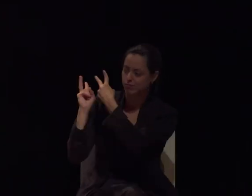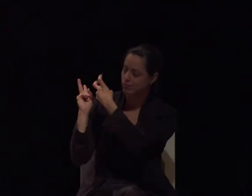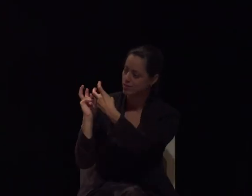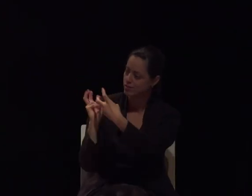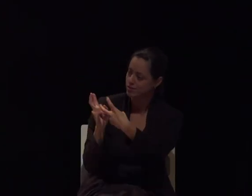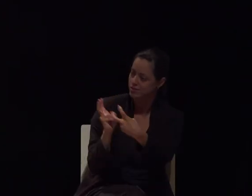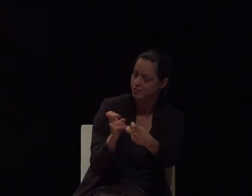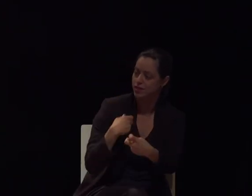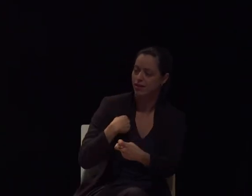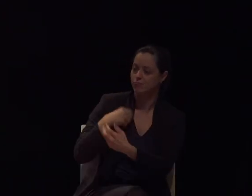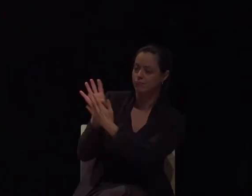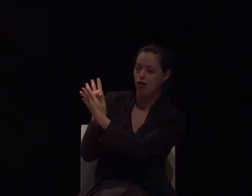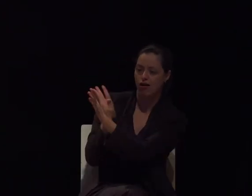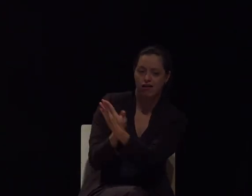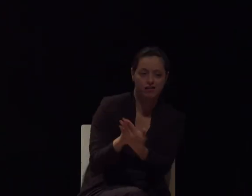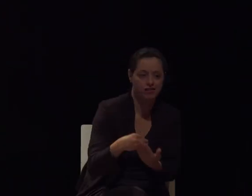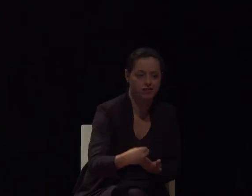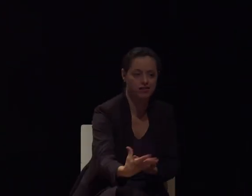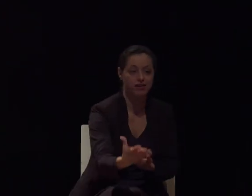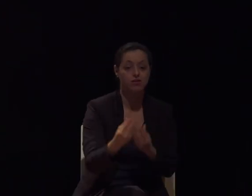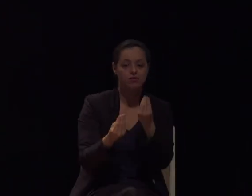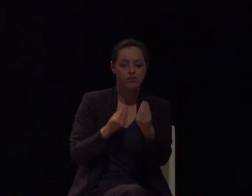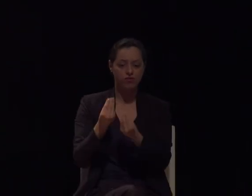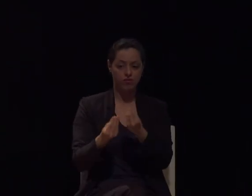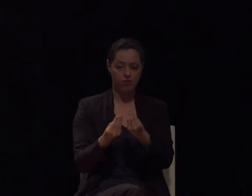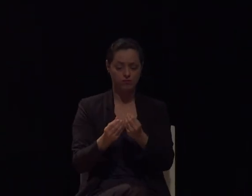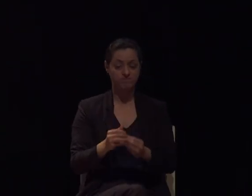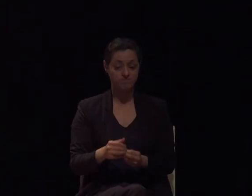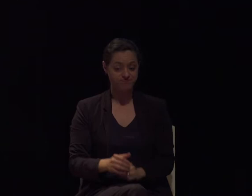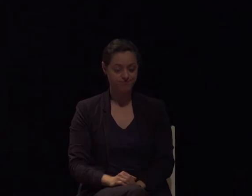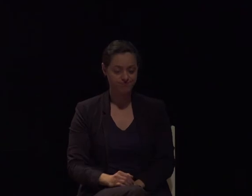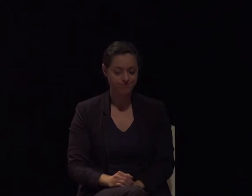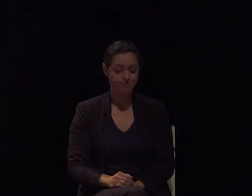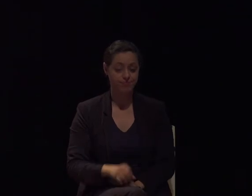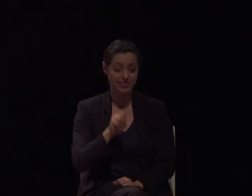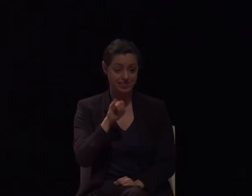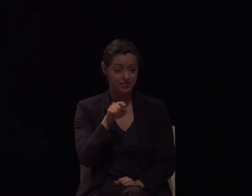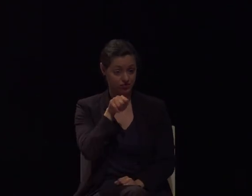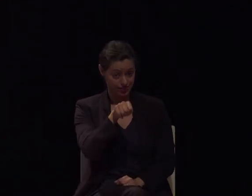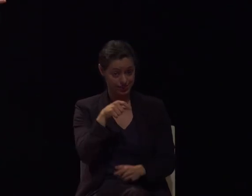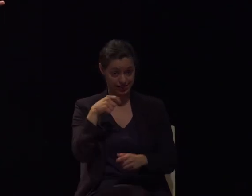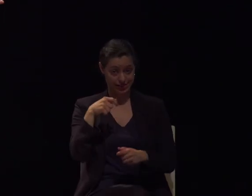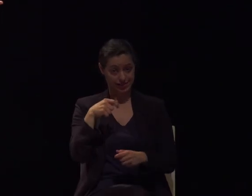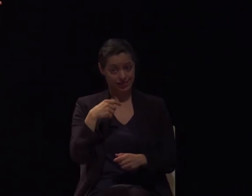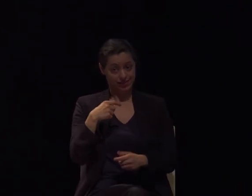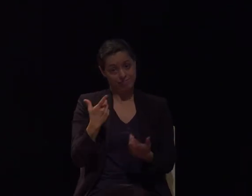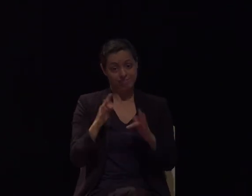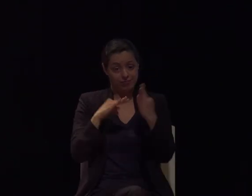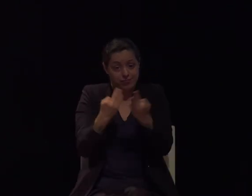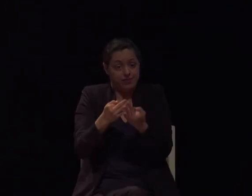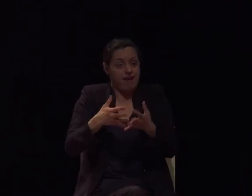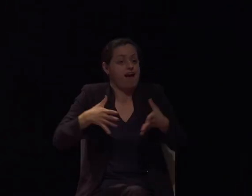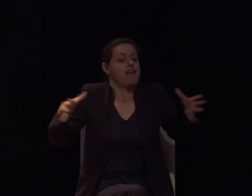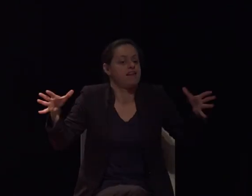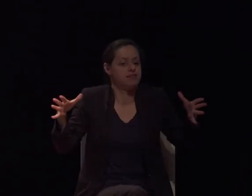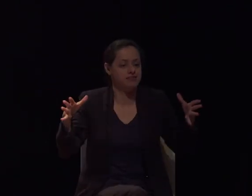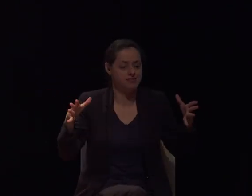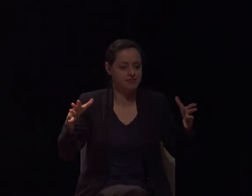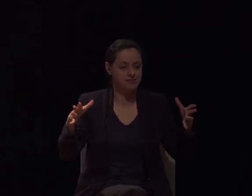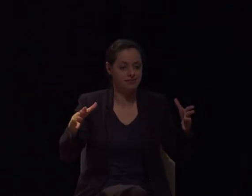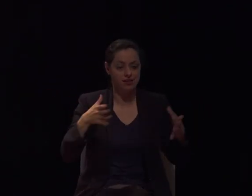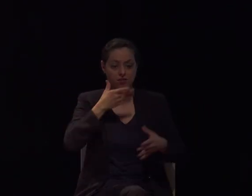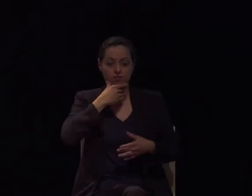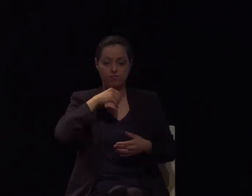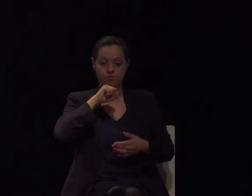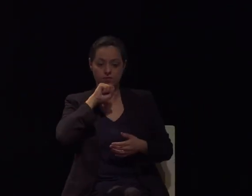e do meio ou seja é quando você vive uma família muito grande você como pai e como